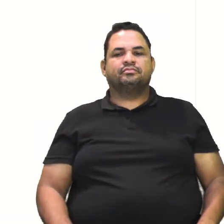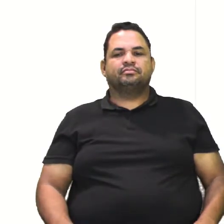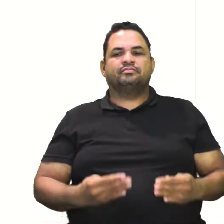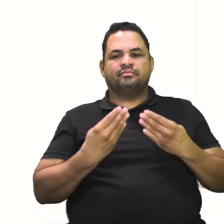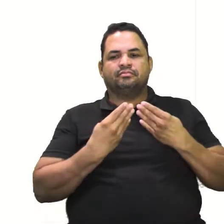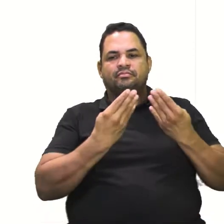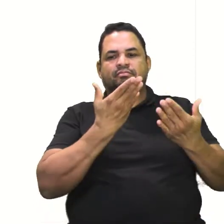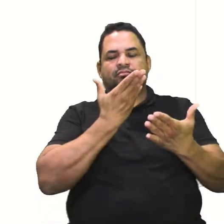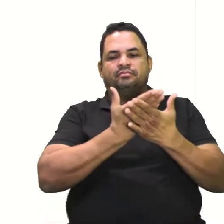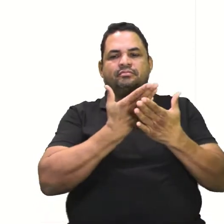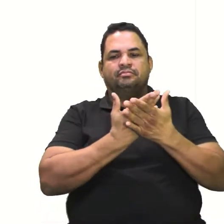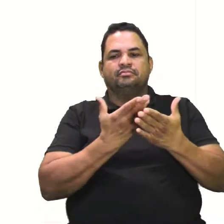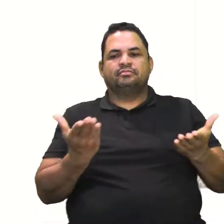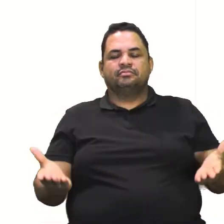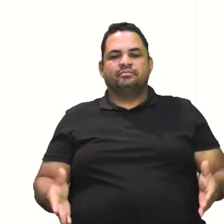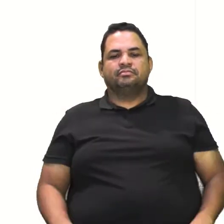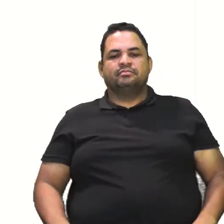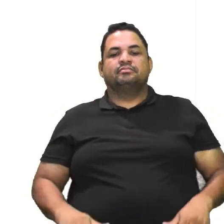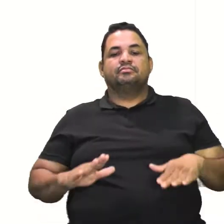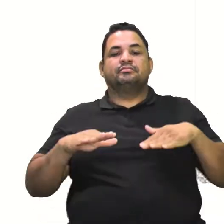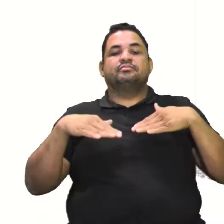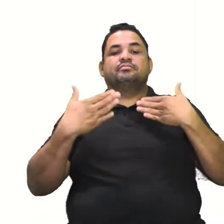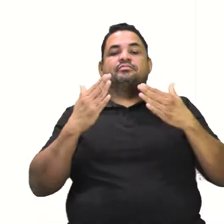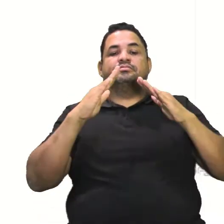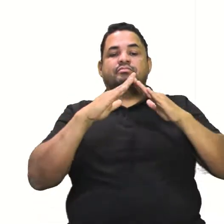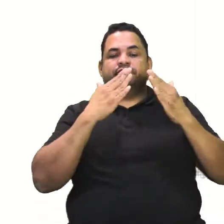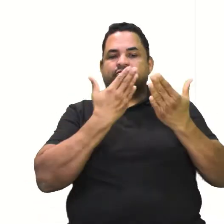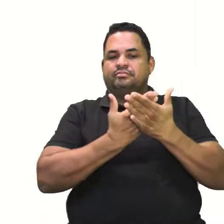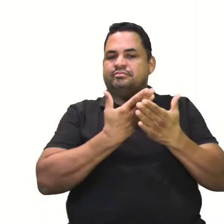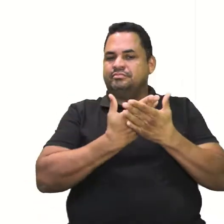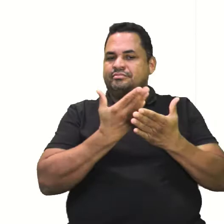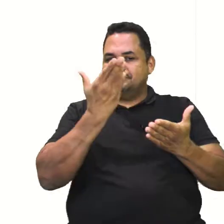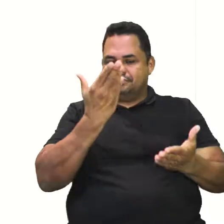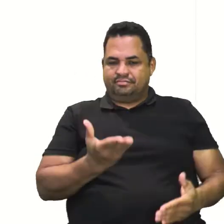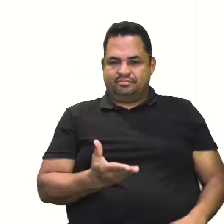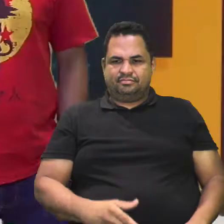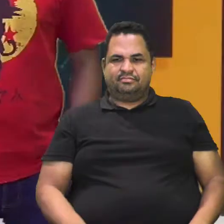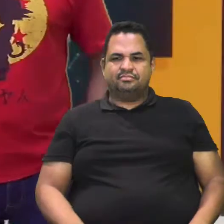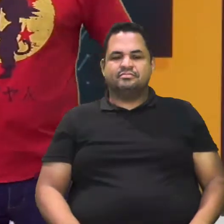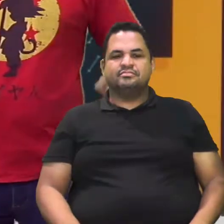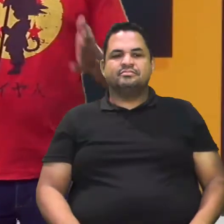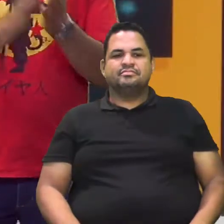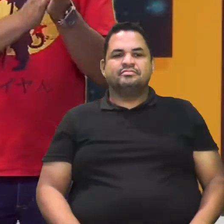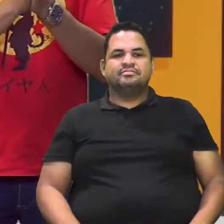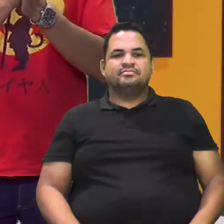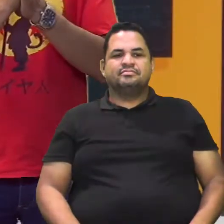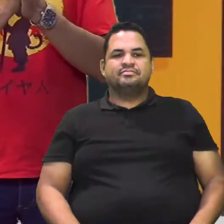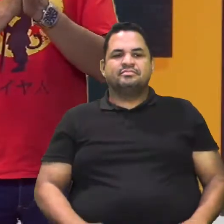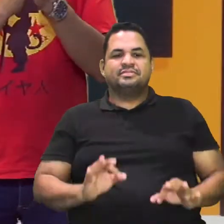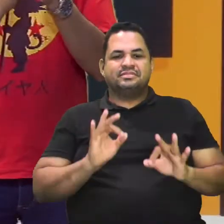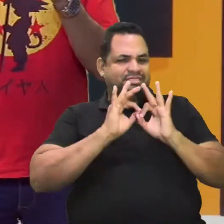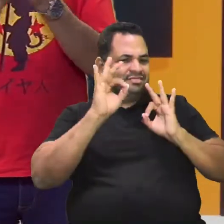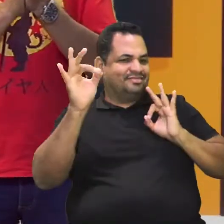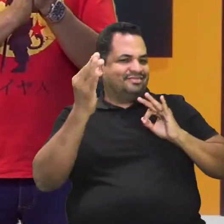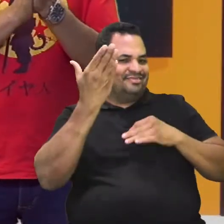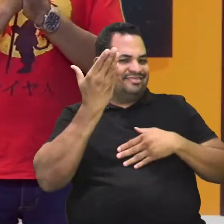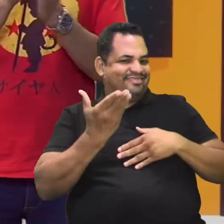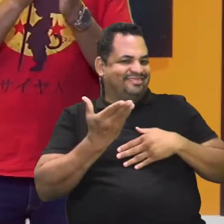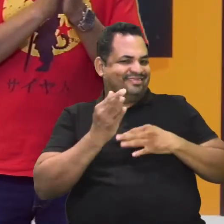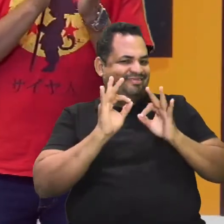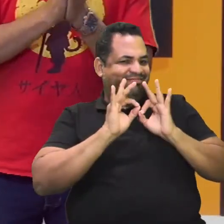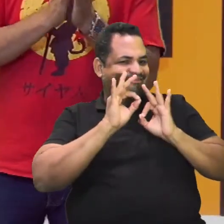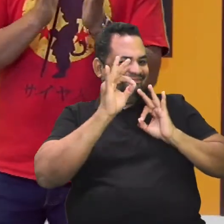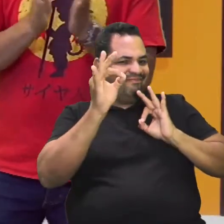de oferecimento da aula de hoje. Qual é a escola? E aí? Aqui tá meio distante, né? Ao